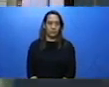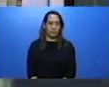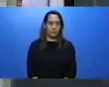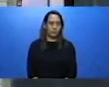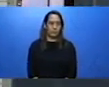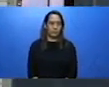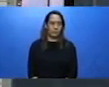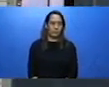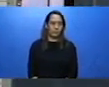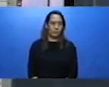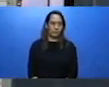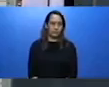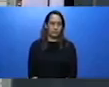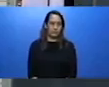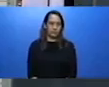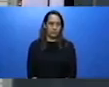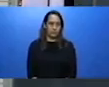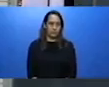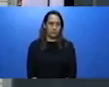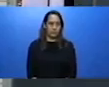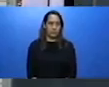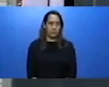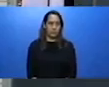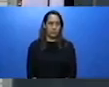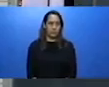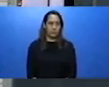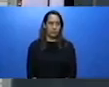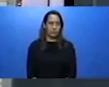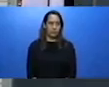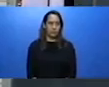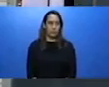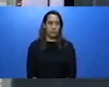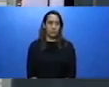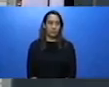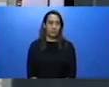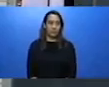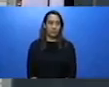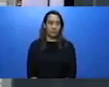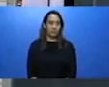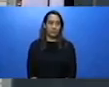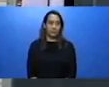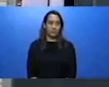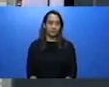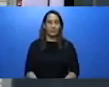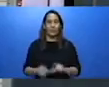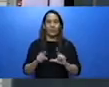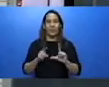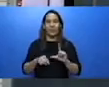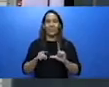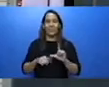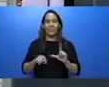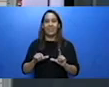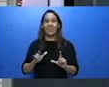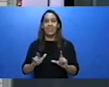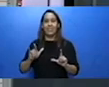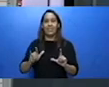certo? As Yasmin aí vai ficar contente. Tem Yasmin aí que começa com